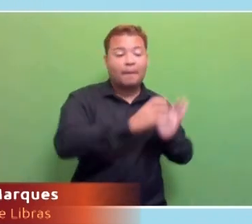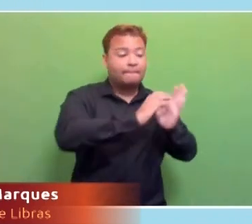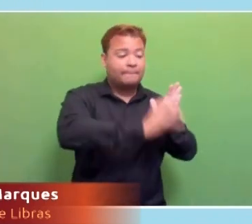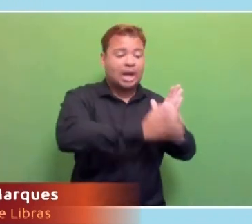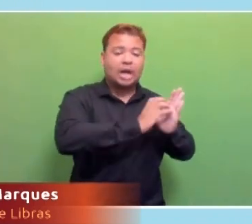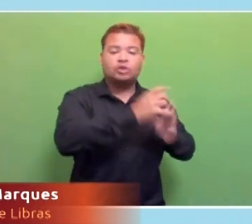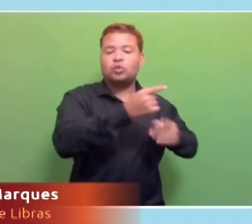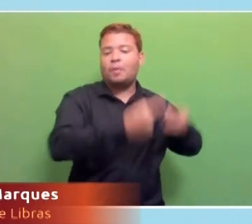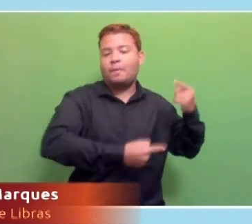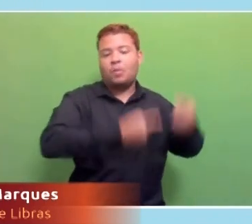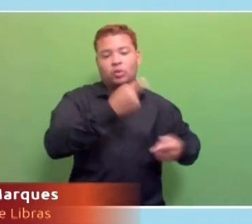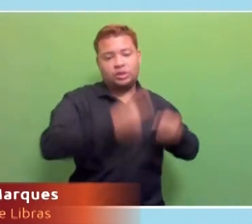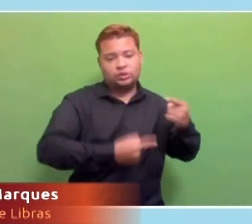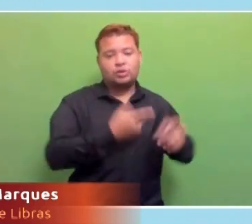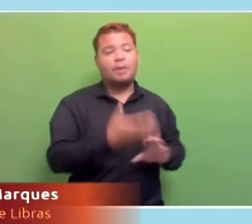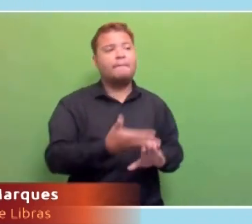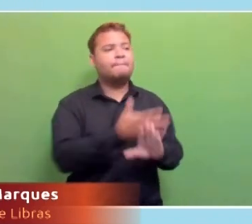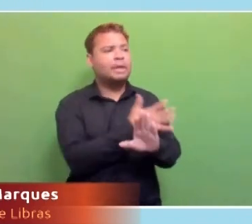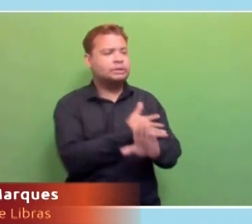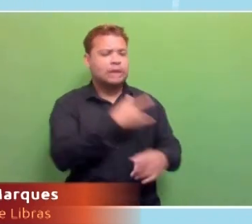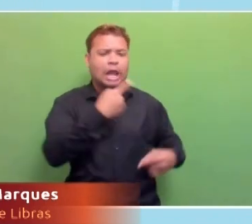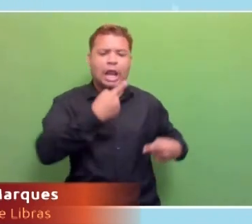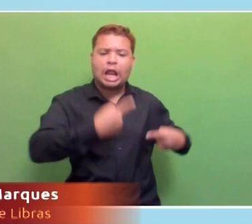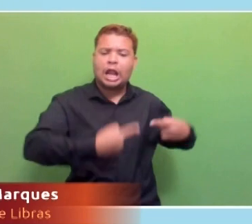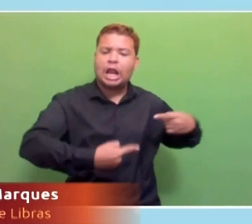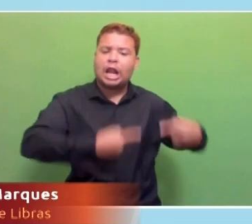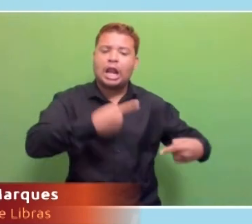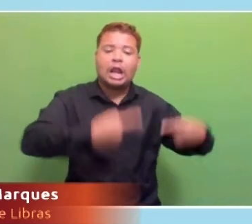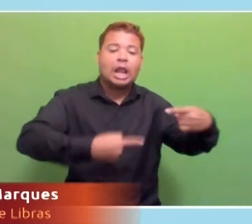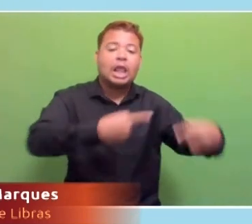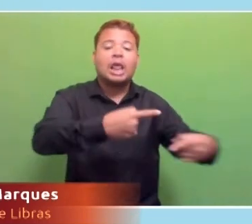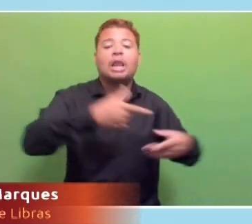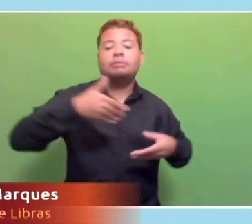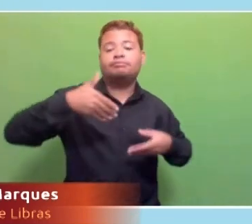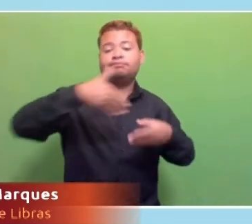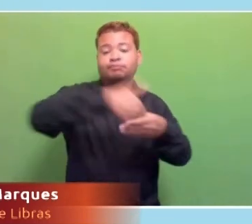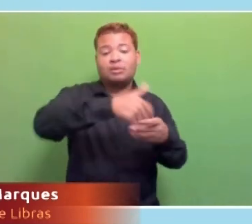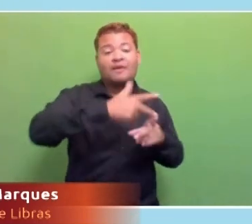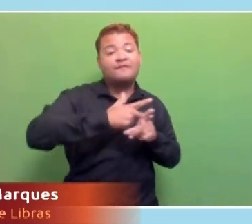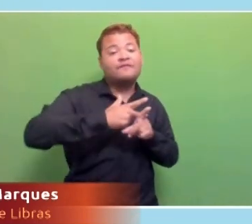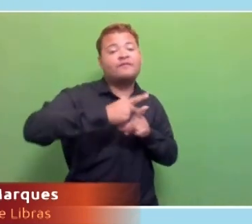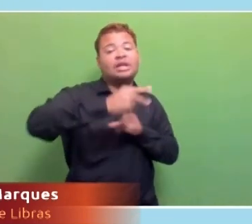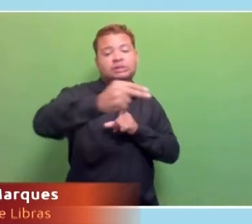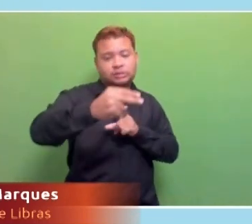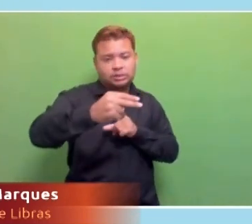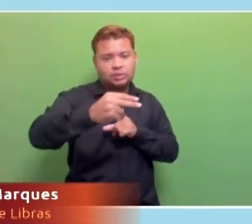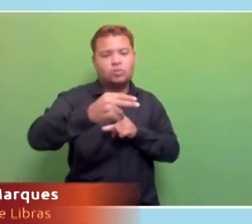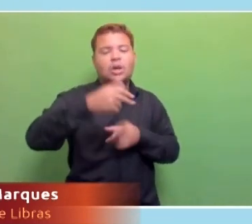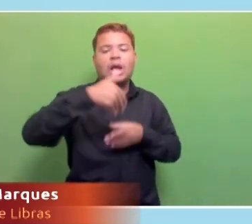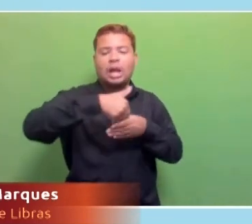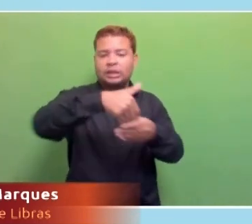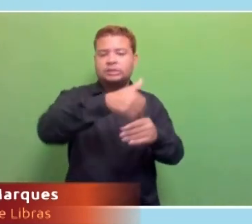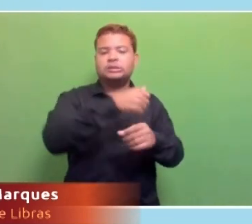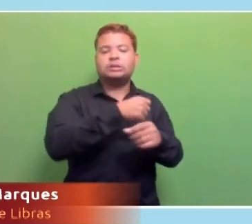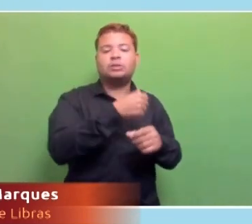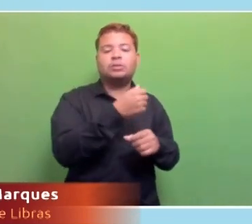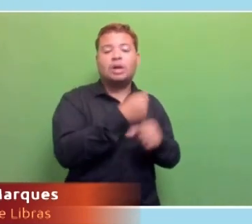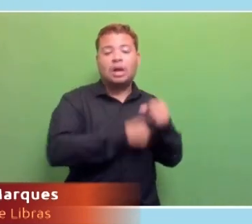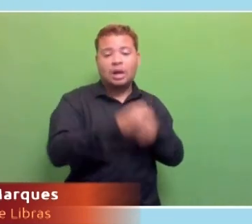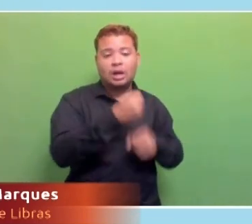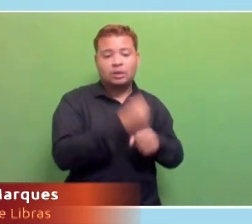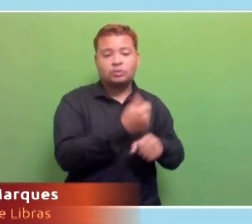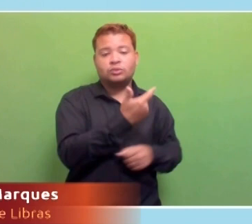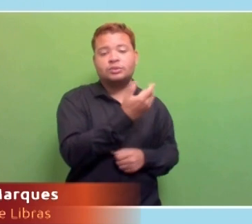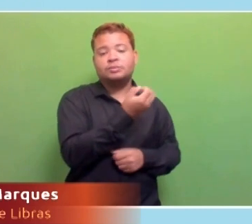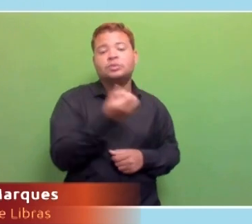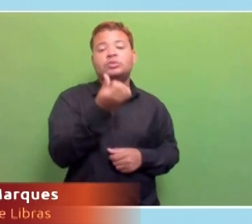da disputa eleitoral, as eleições em 2006 na faixa de Gaza. Então, as eleições que levaram